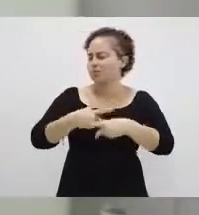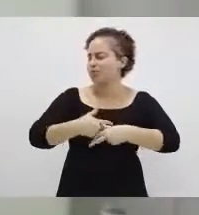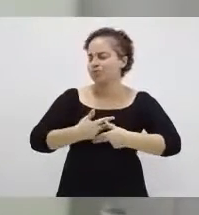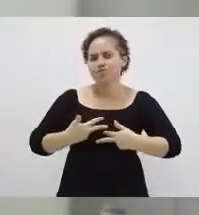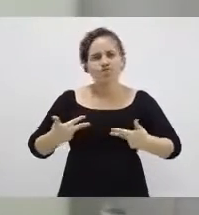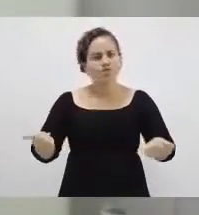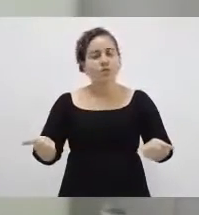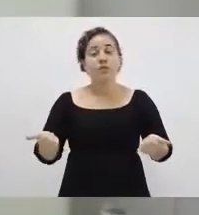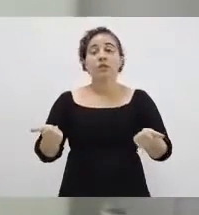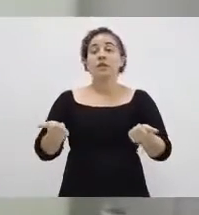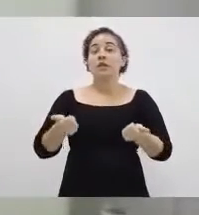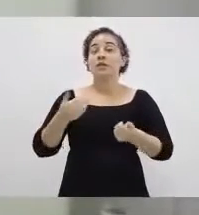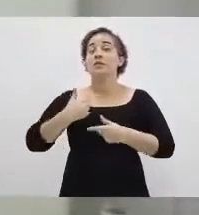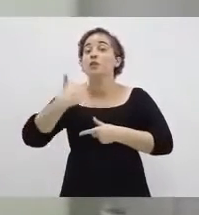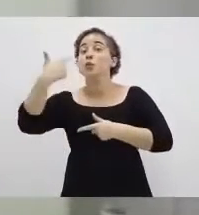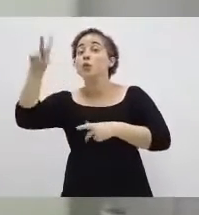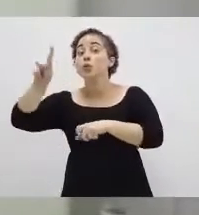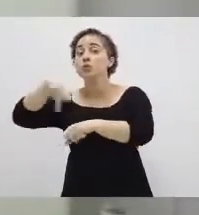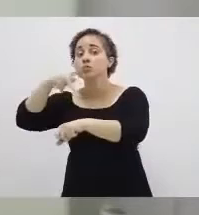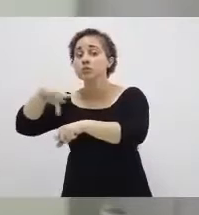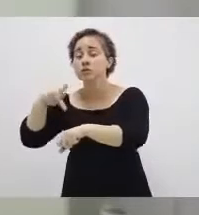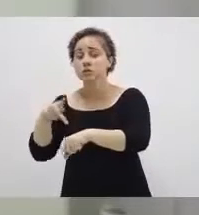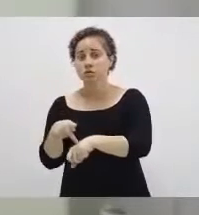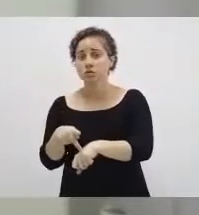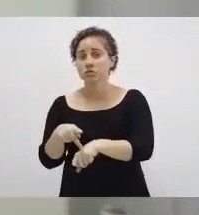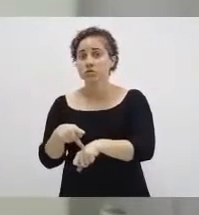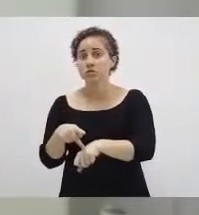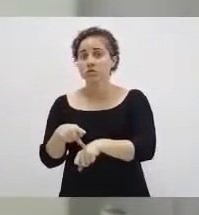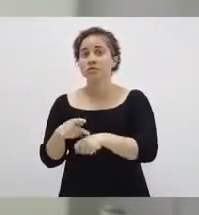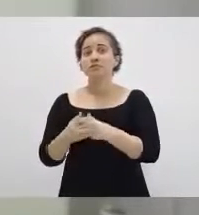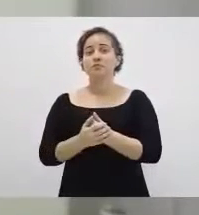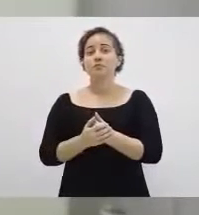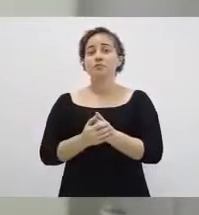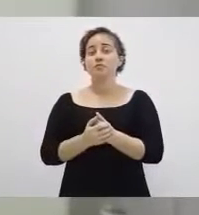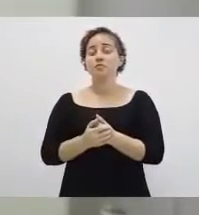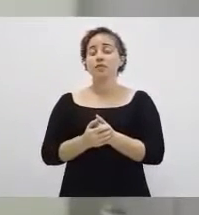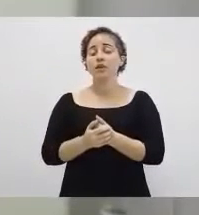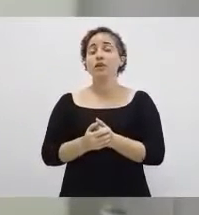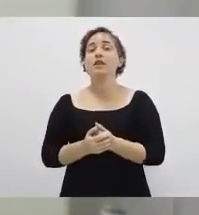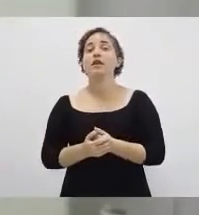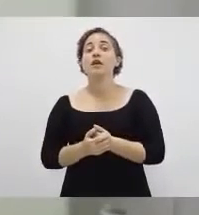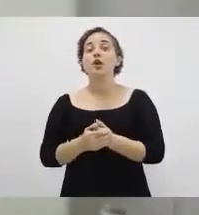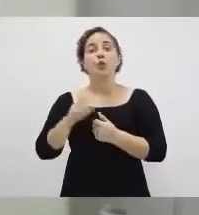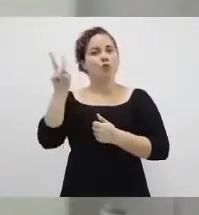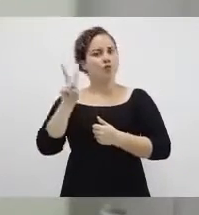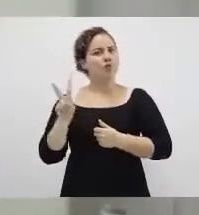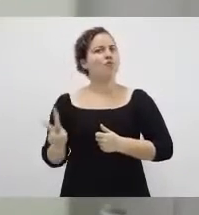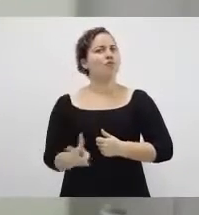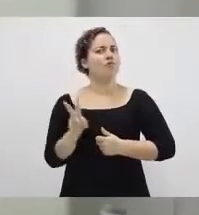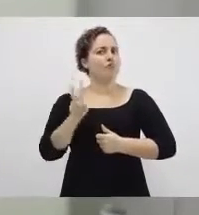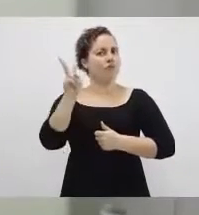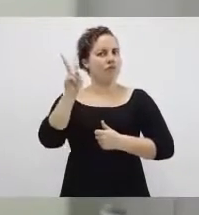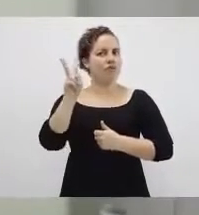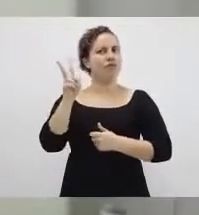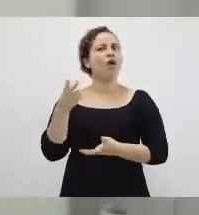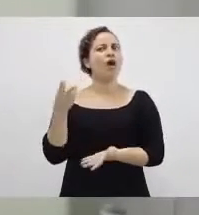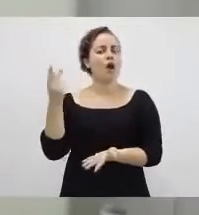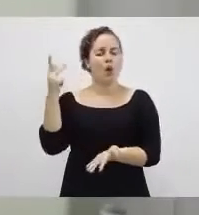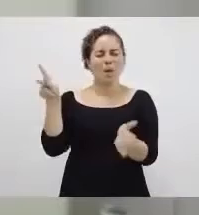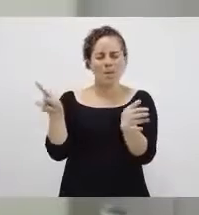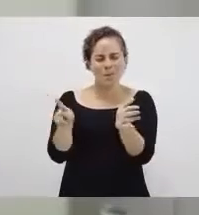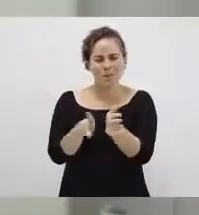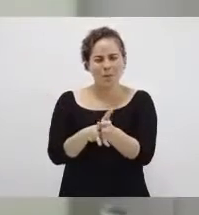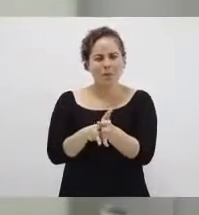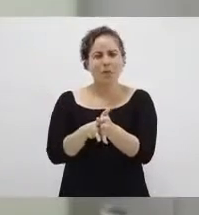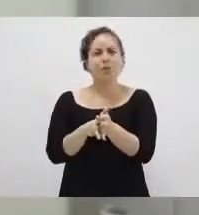a taxa de câmbio é uma taxa fixa, o governo também está nesse